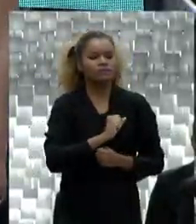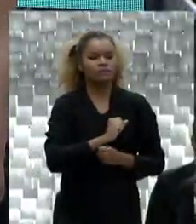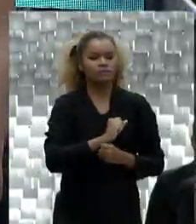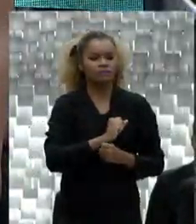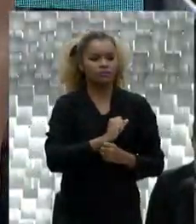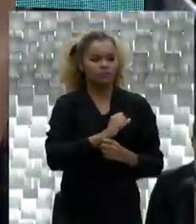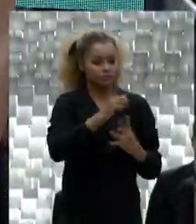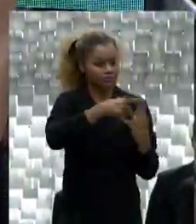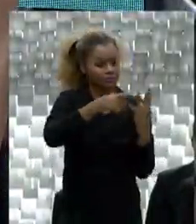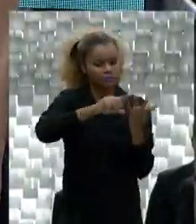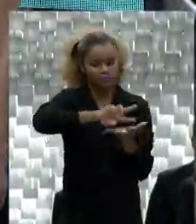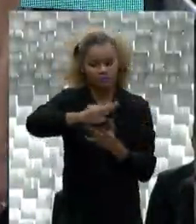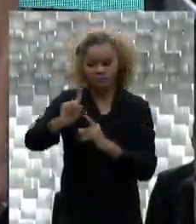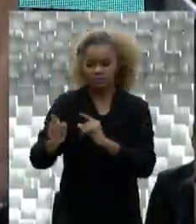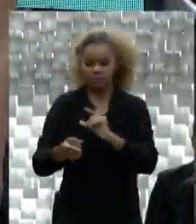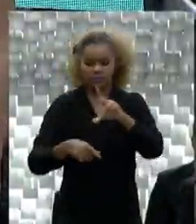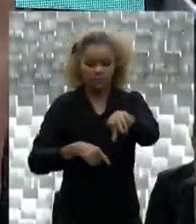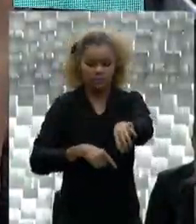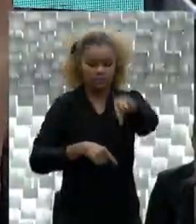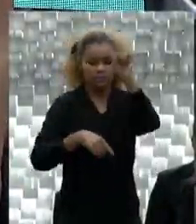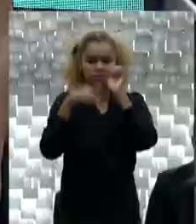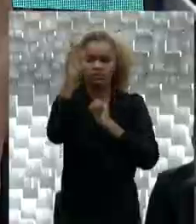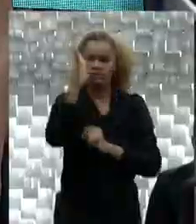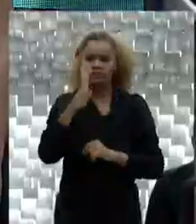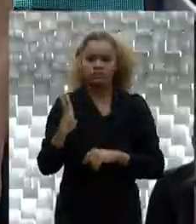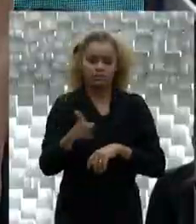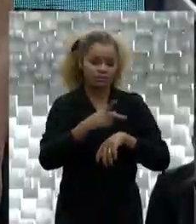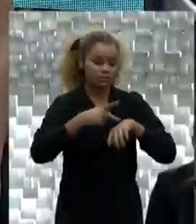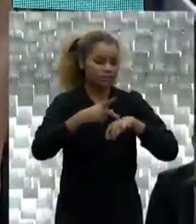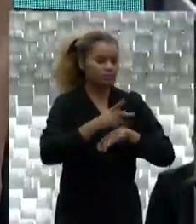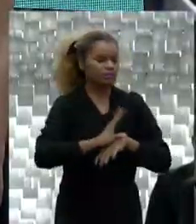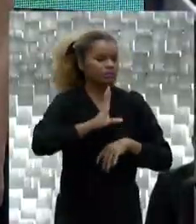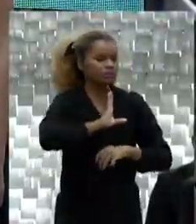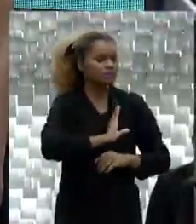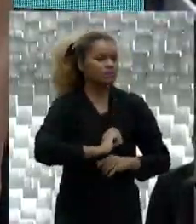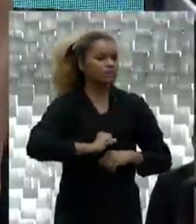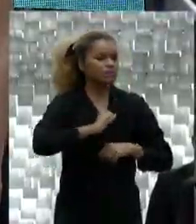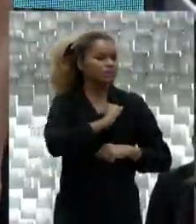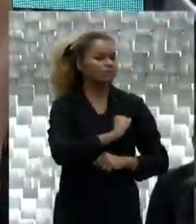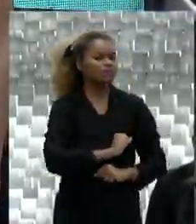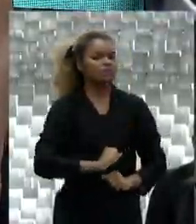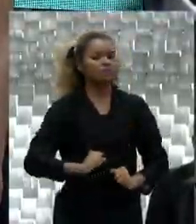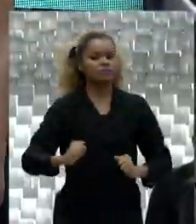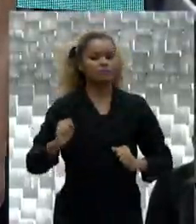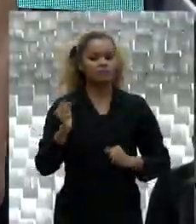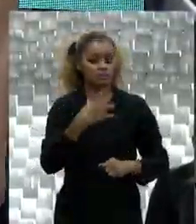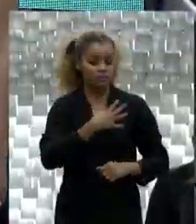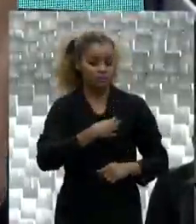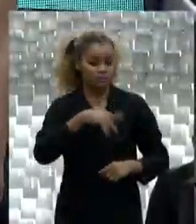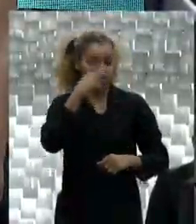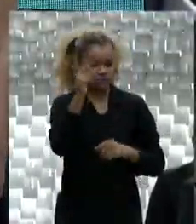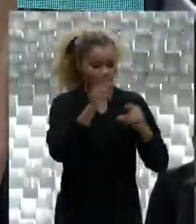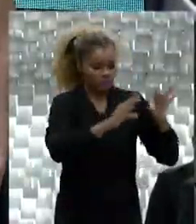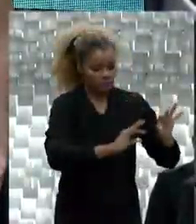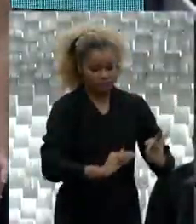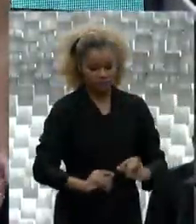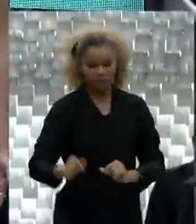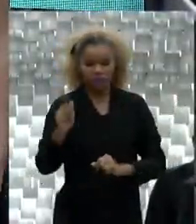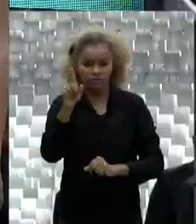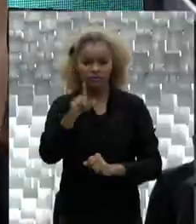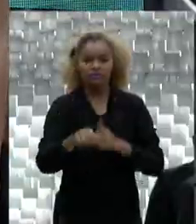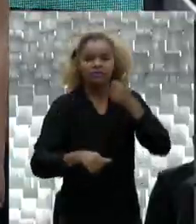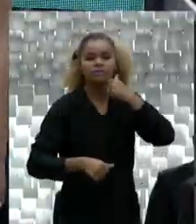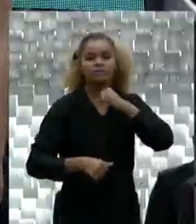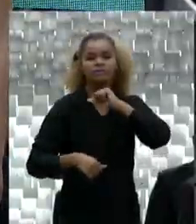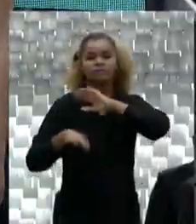adorada, entre outras mil, és tu, Brasil, ó pátria amada. Dos filhos